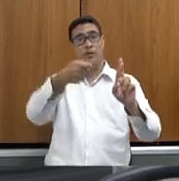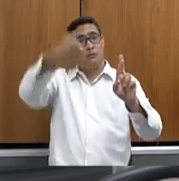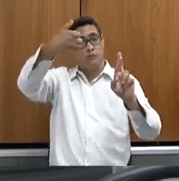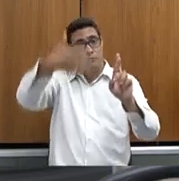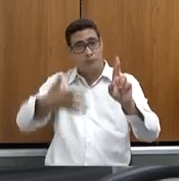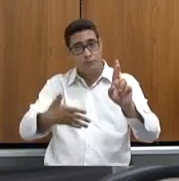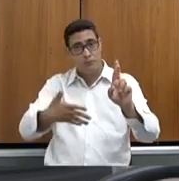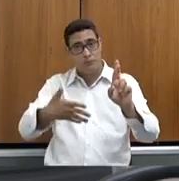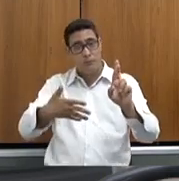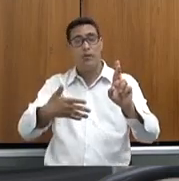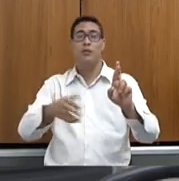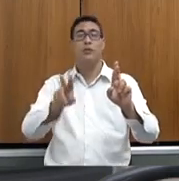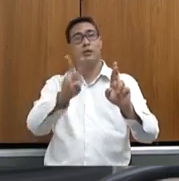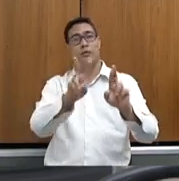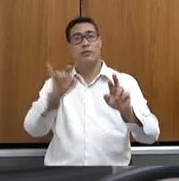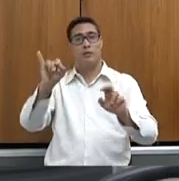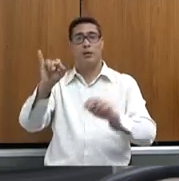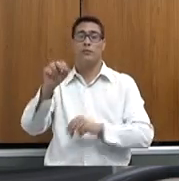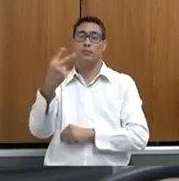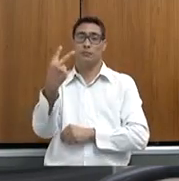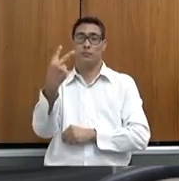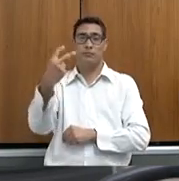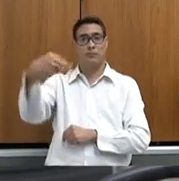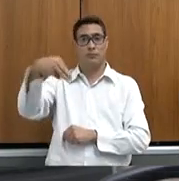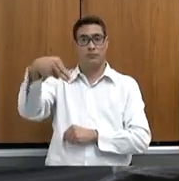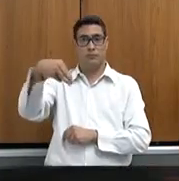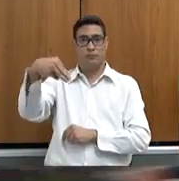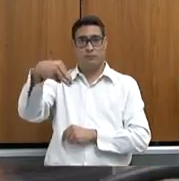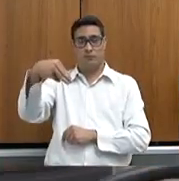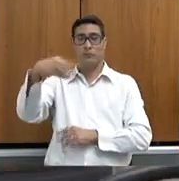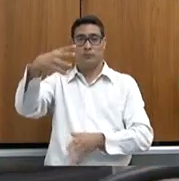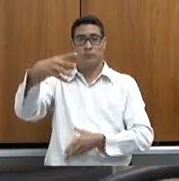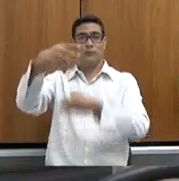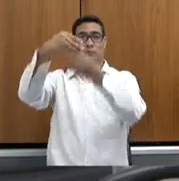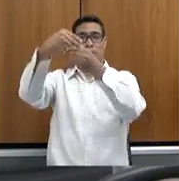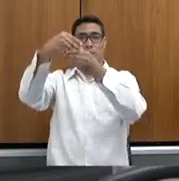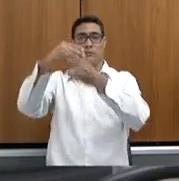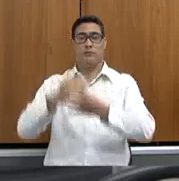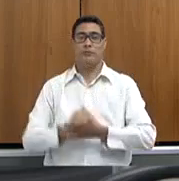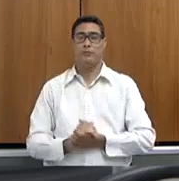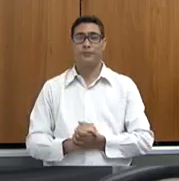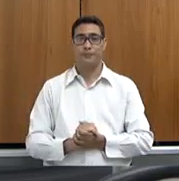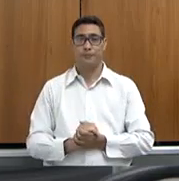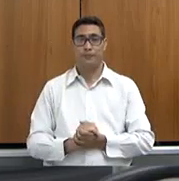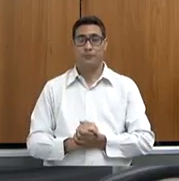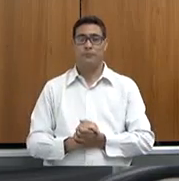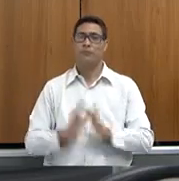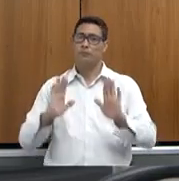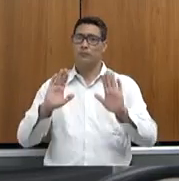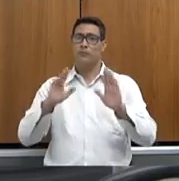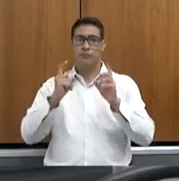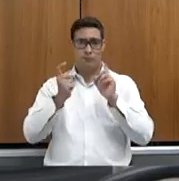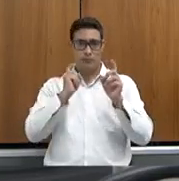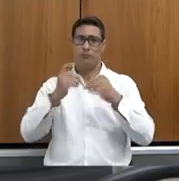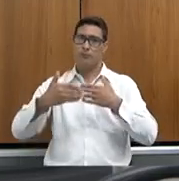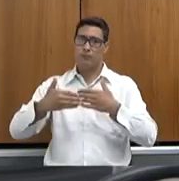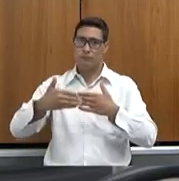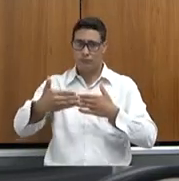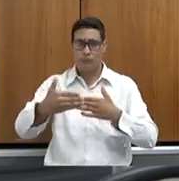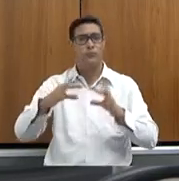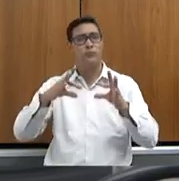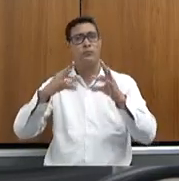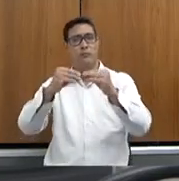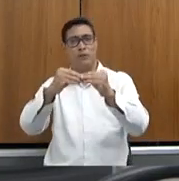deputado que o interpelou disporá de dois minutos para suas considerações finais. No decorrer da reunião, as deputadas e os